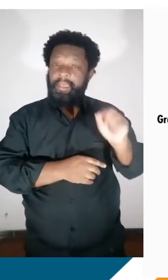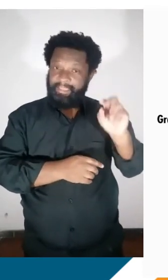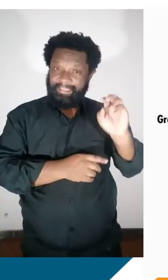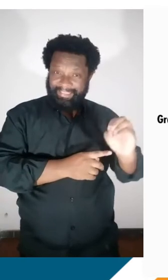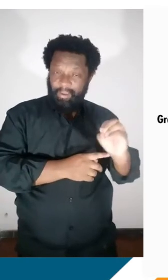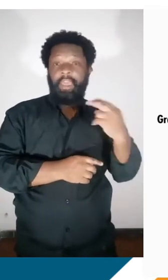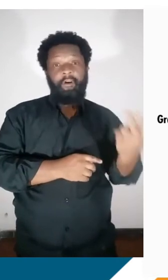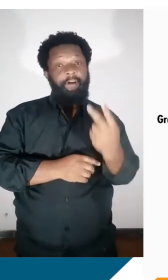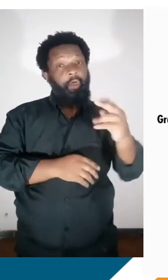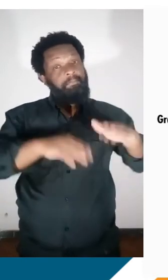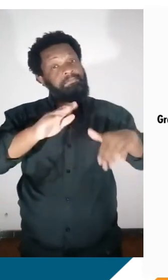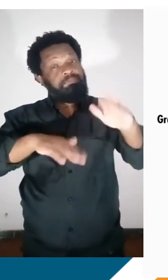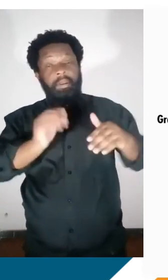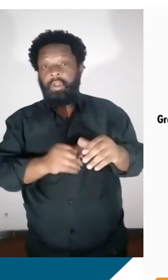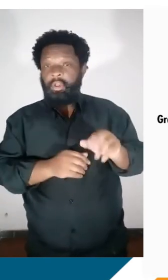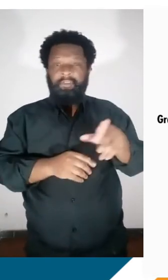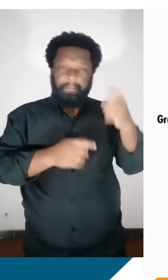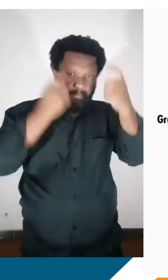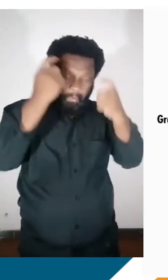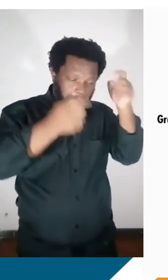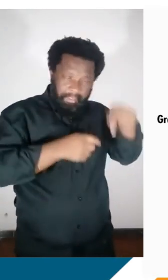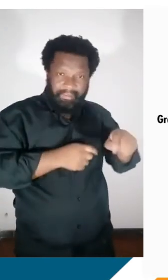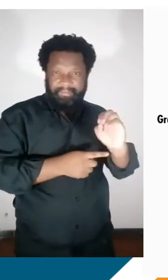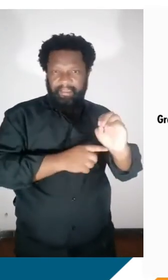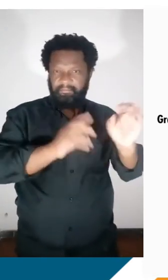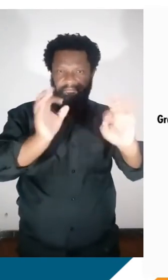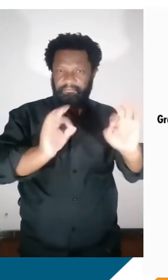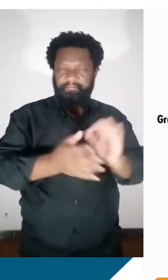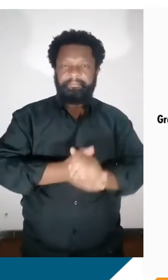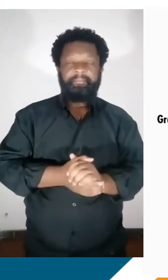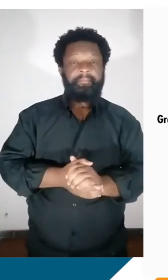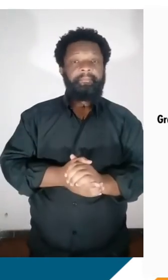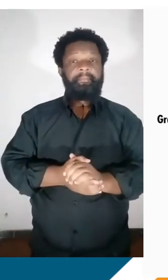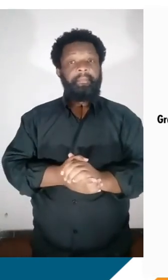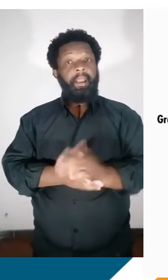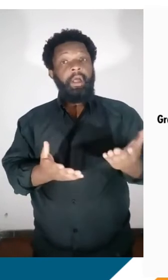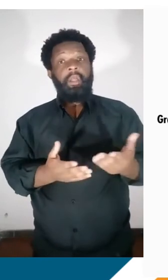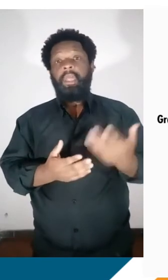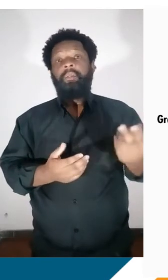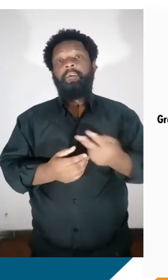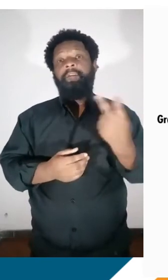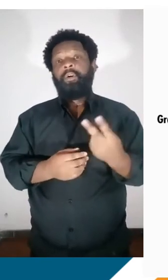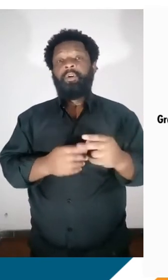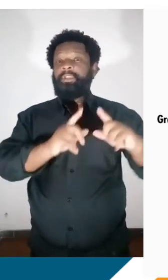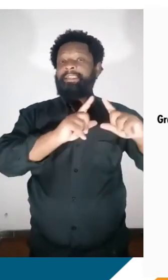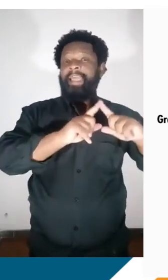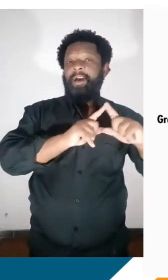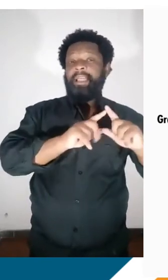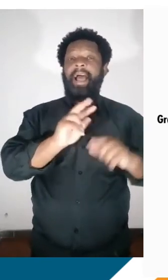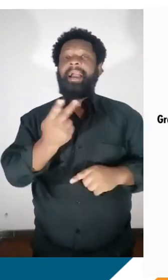valor relativo, tá? Não esquentem com esse valor zero aqui, beleza? Então, quanto vale esse ΔH